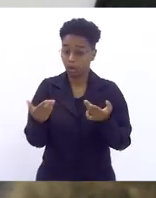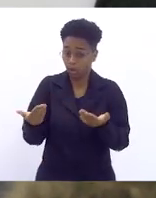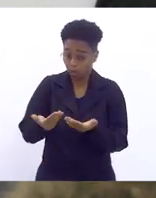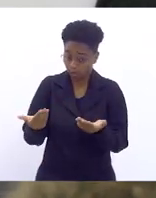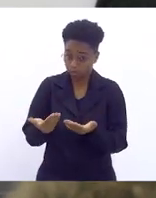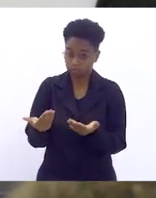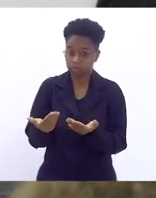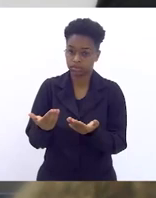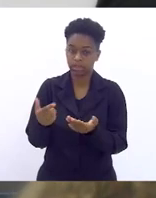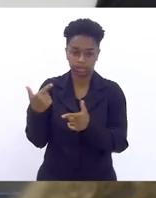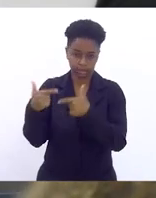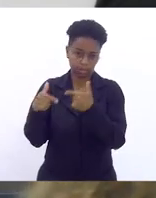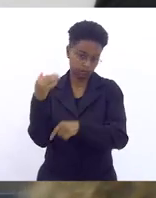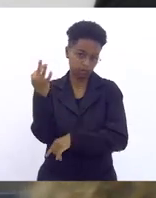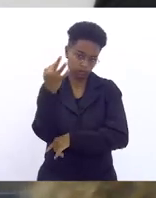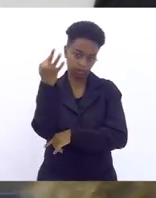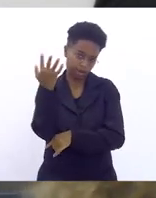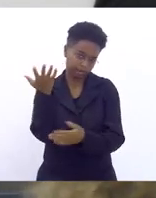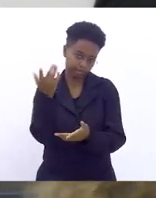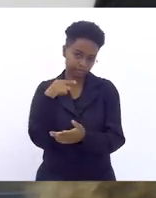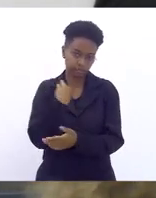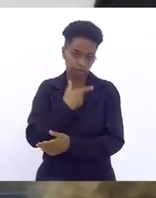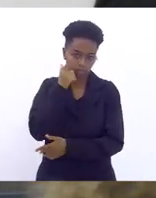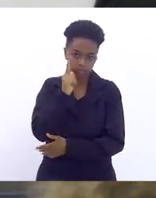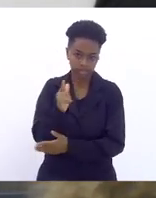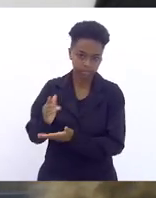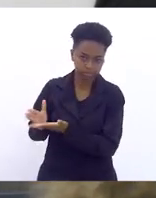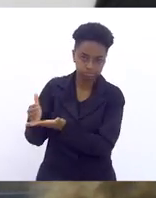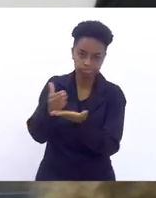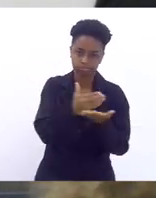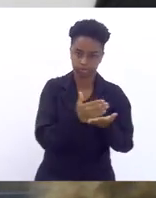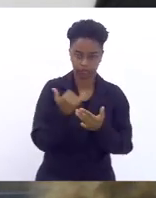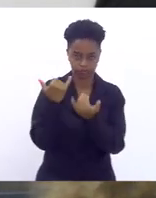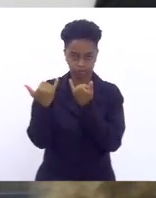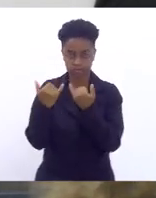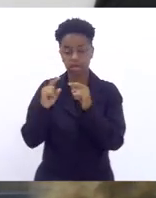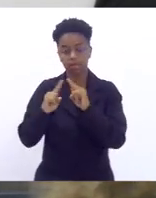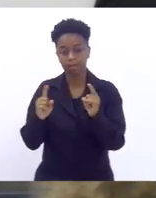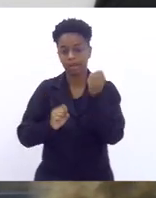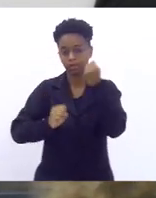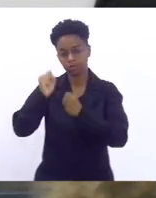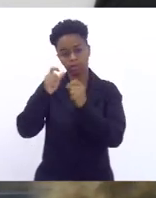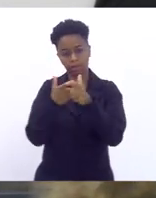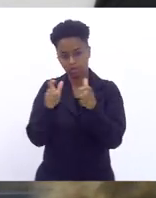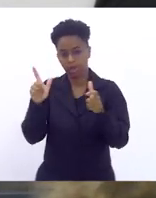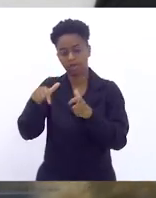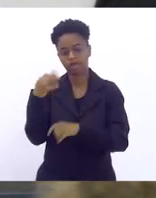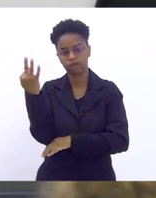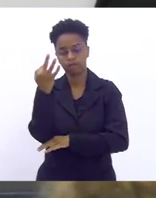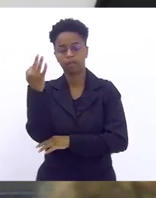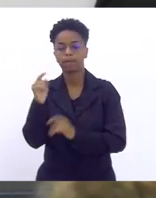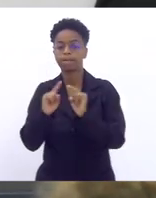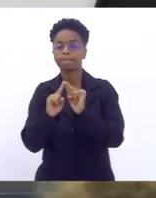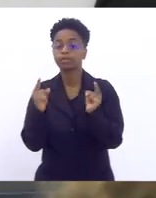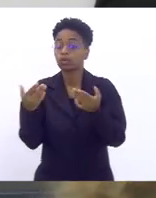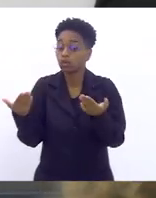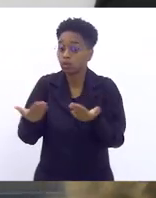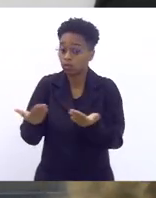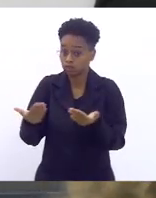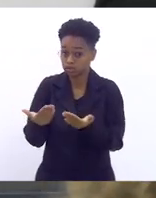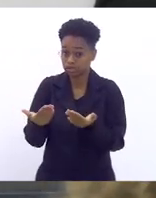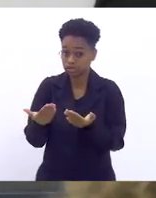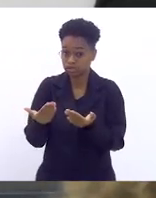e aí tá falando de empregos formais que é quando a gente consegue coletar mas na indústria quase tudo é emprego formal nós temos hoje